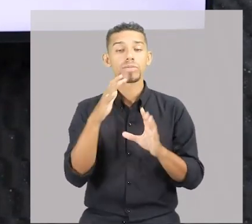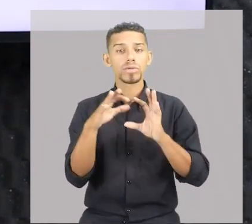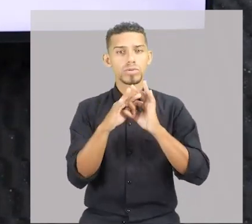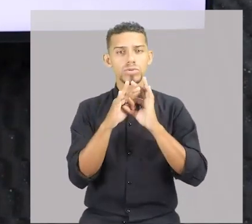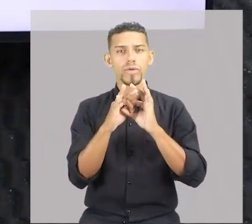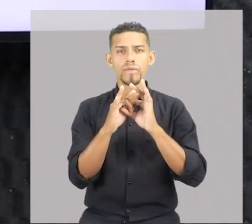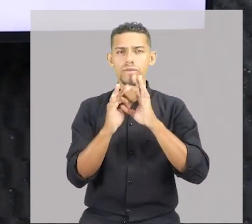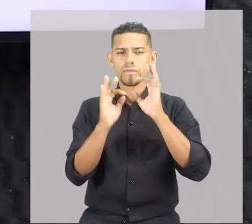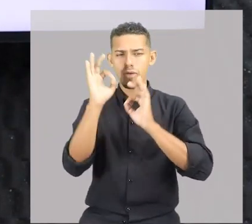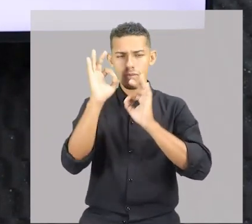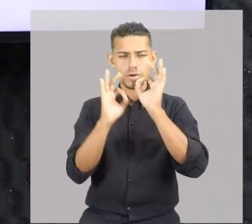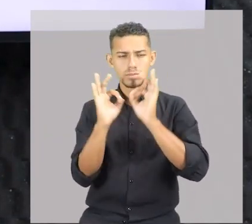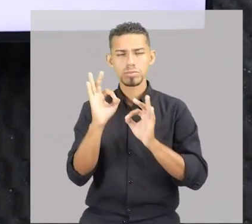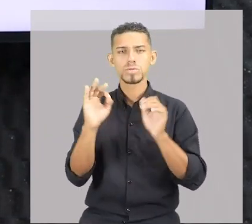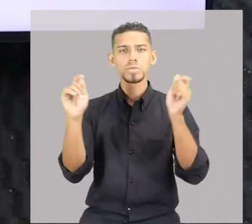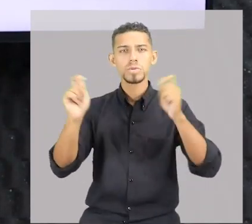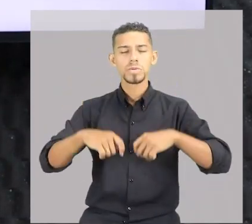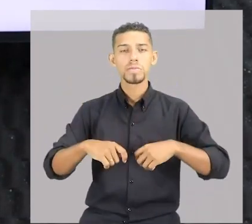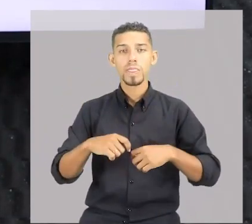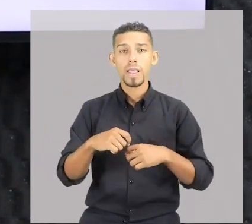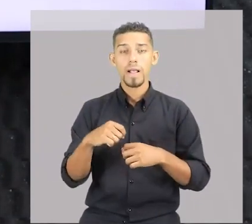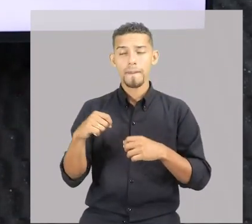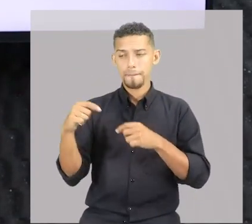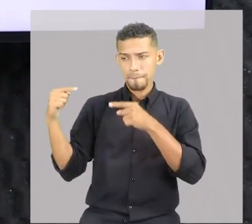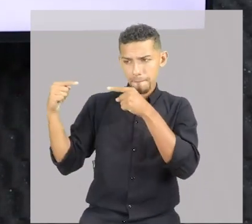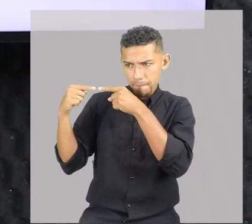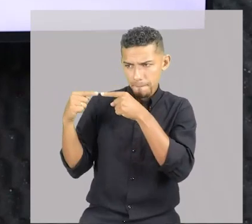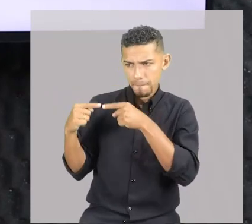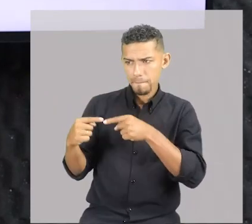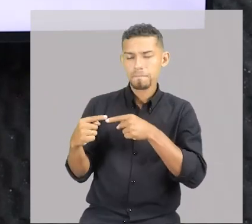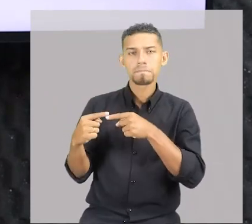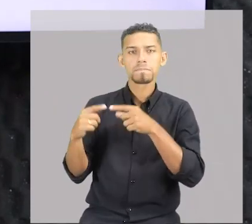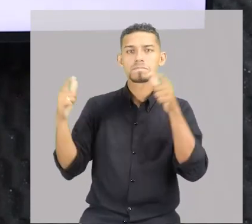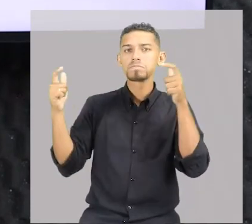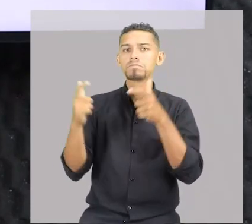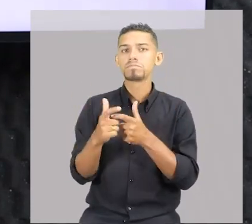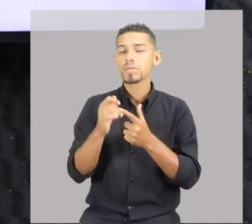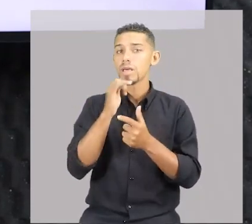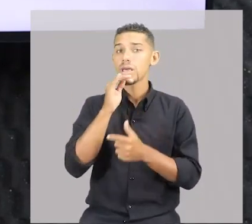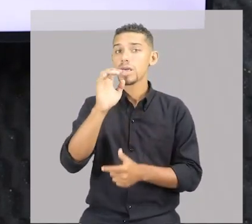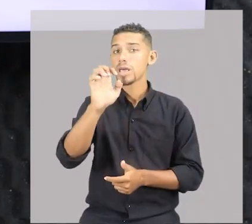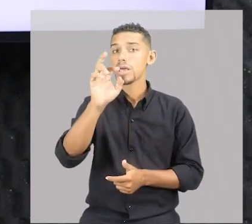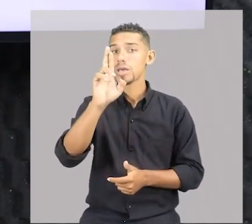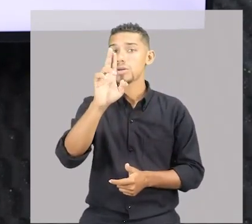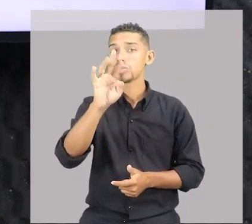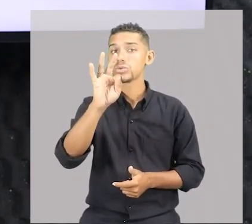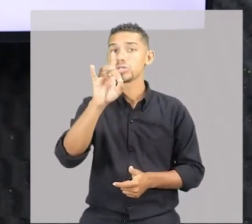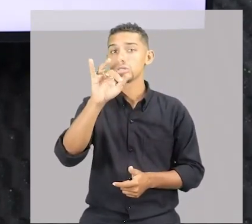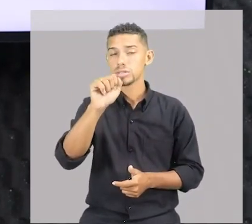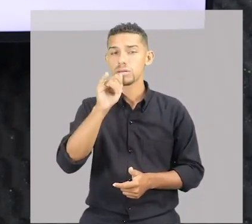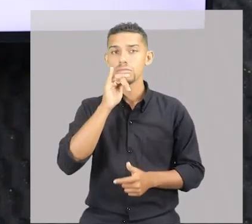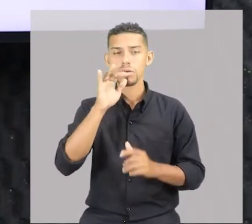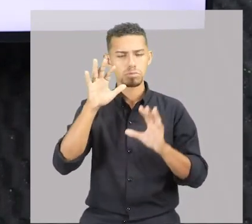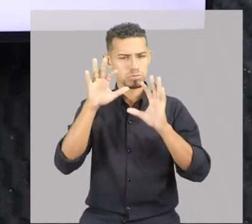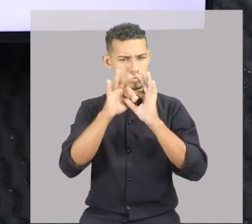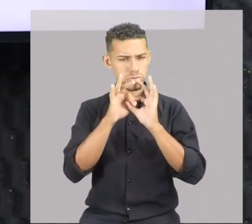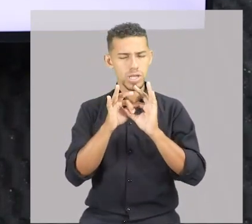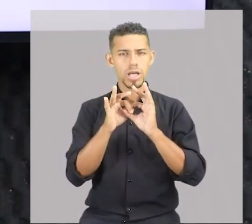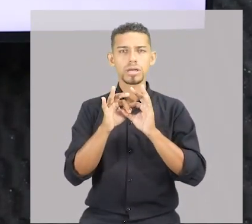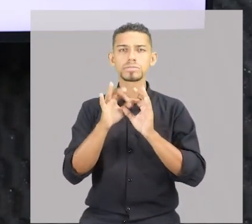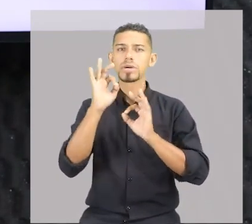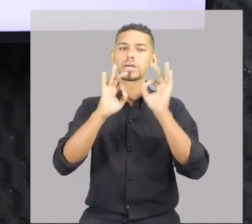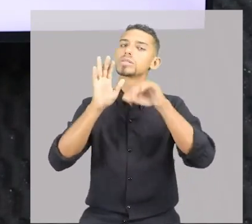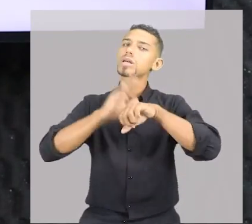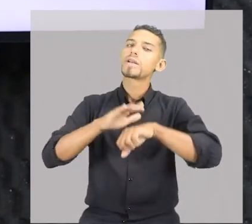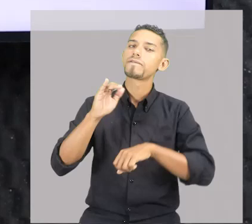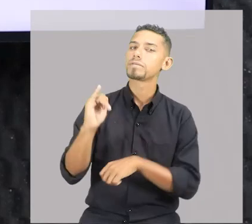é formalmente menos bem construída, digamos assim. A cultura erudita ela tem um padrão formal de construção que é mais